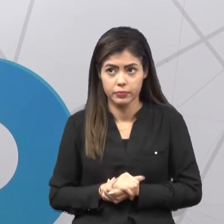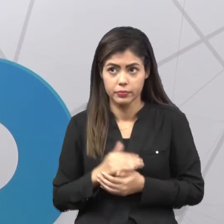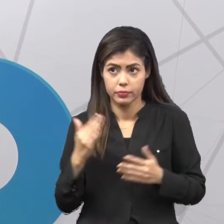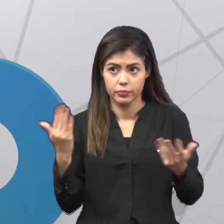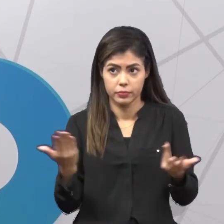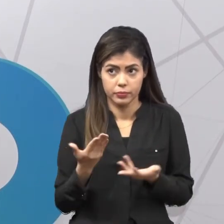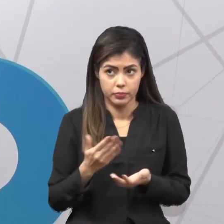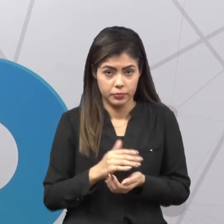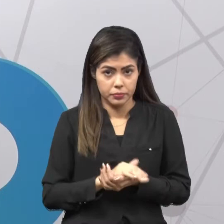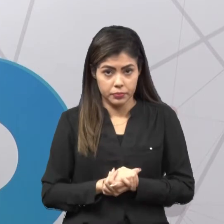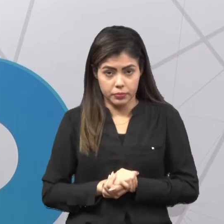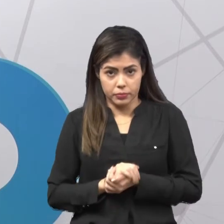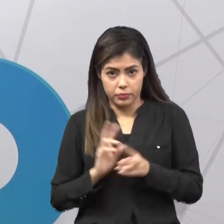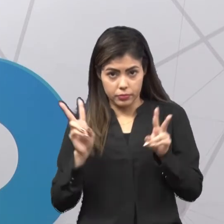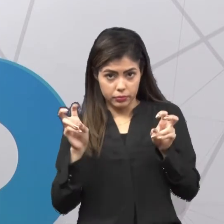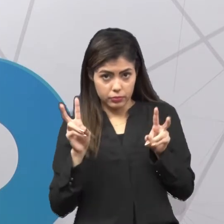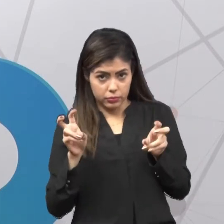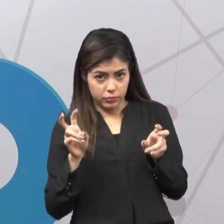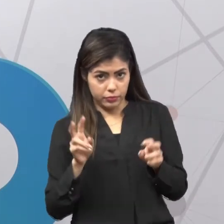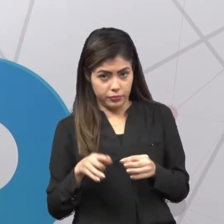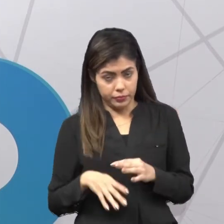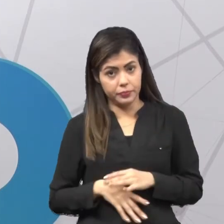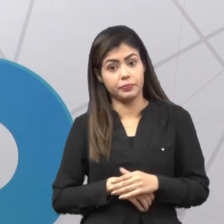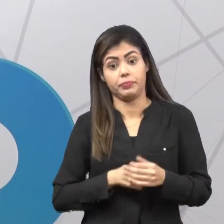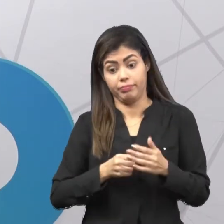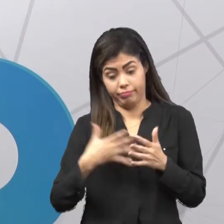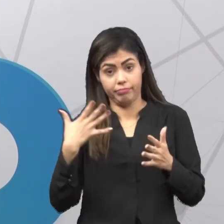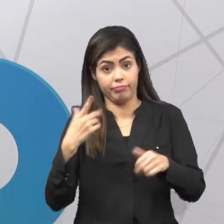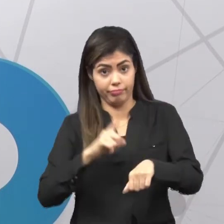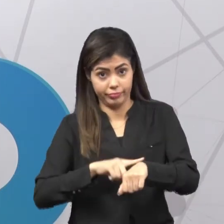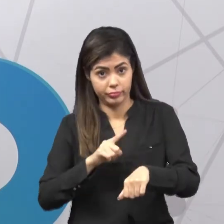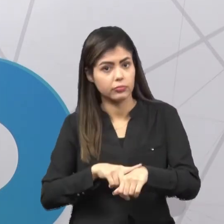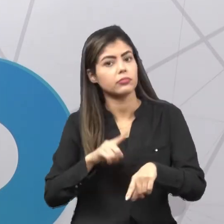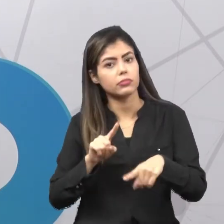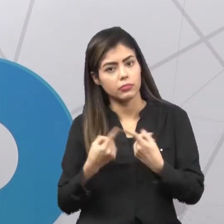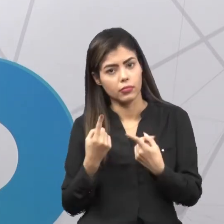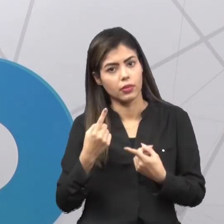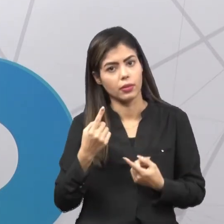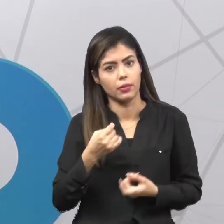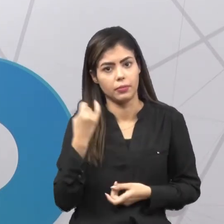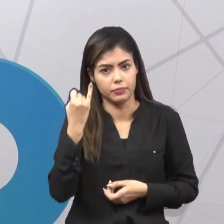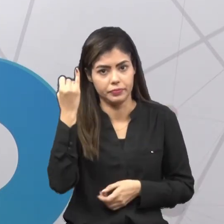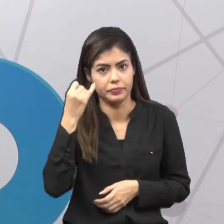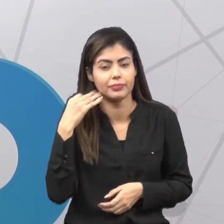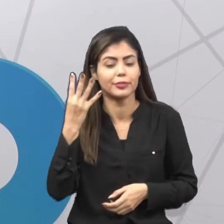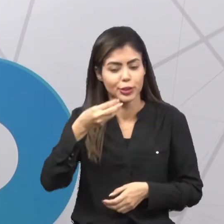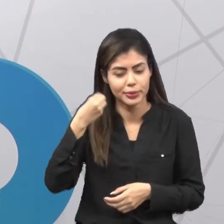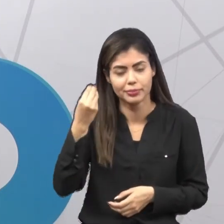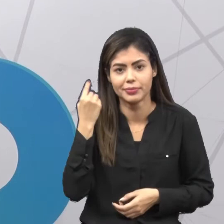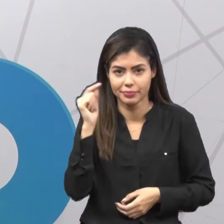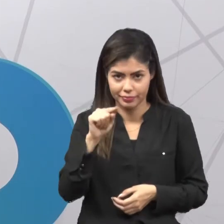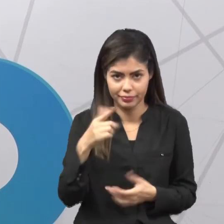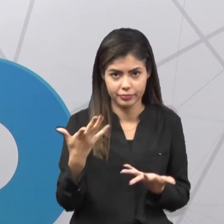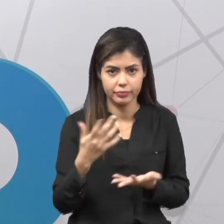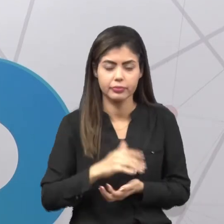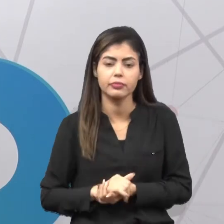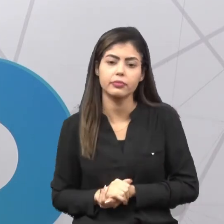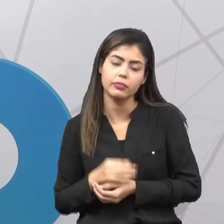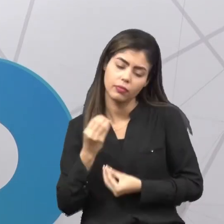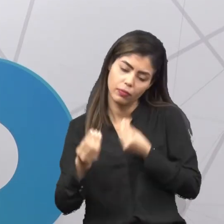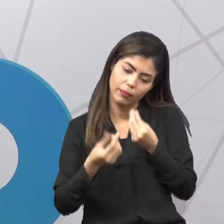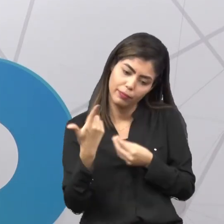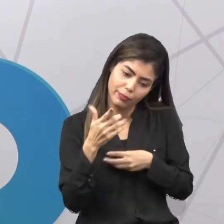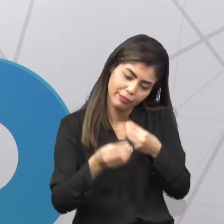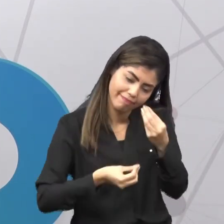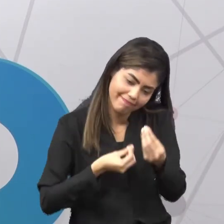Adoro essa temática, falaria com vocês por horas, mas o mais interessante seria que a gente conseguisse experimentar, não é mesmo? Como não